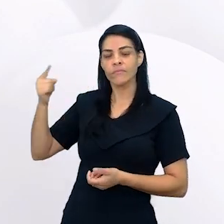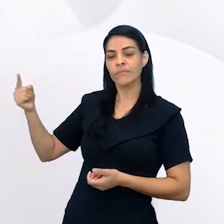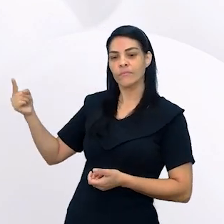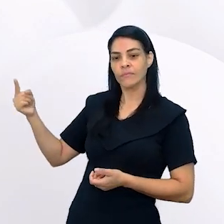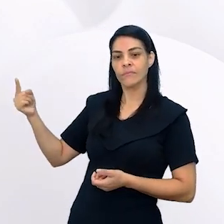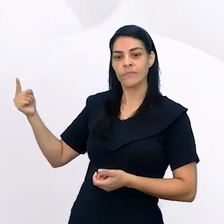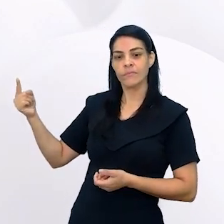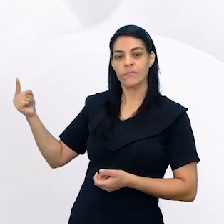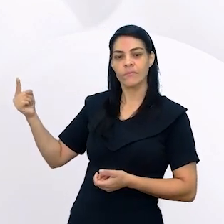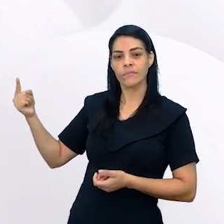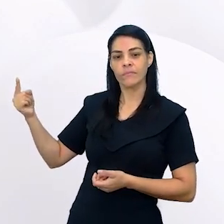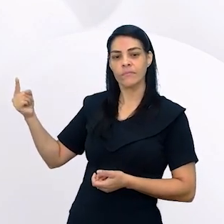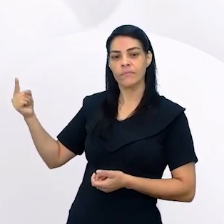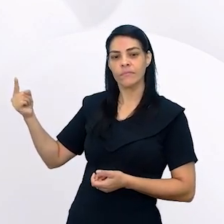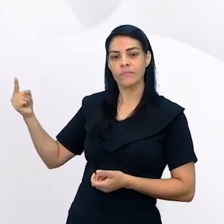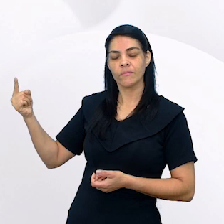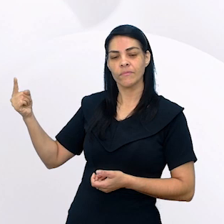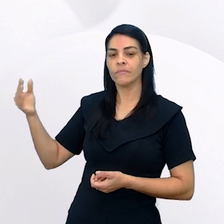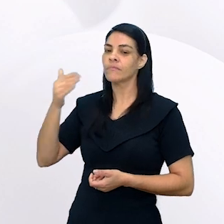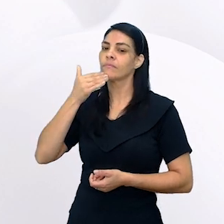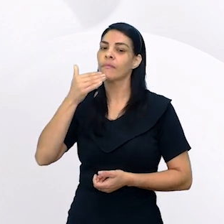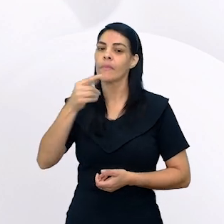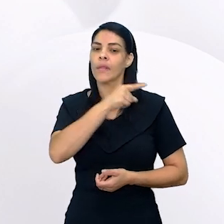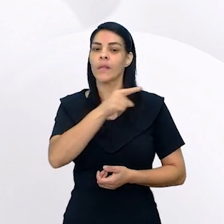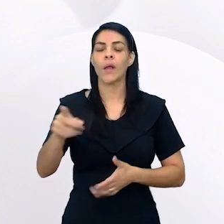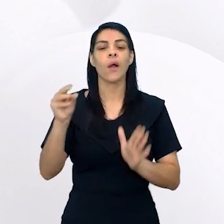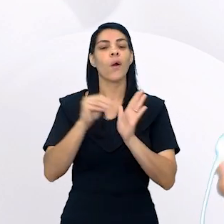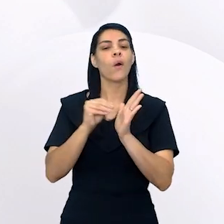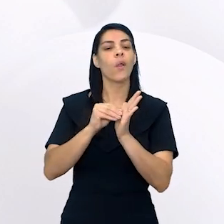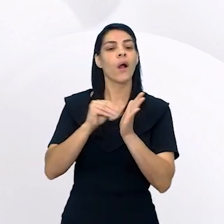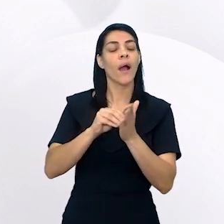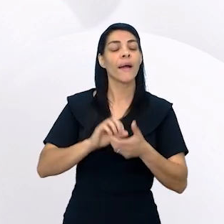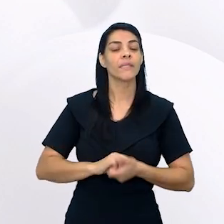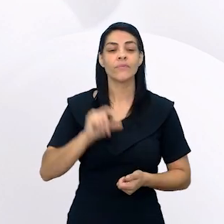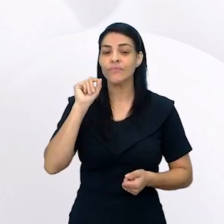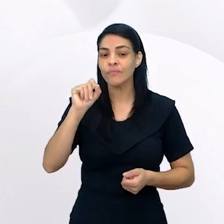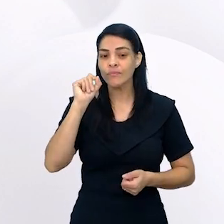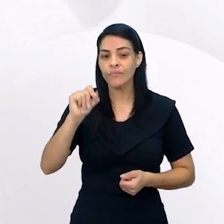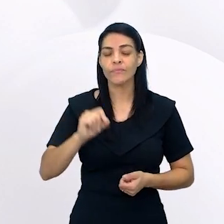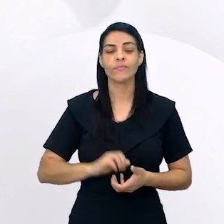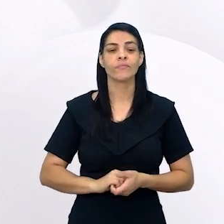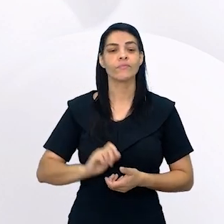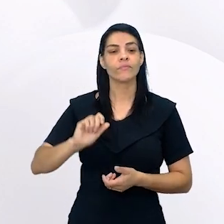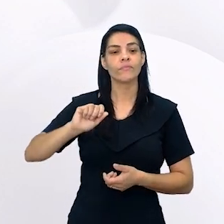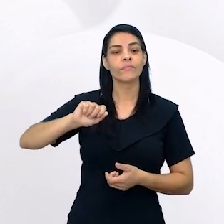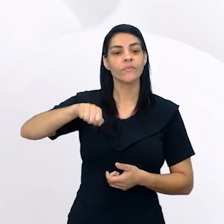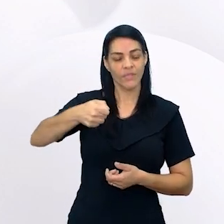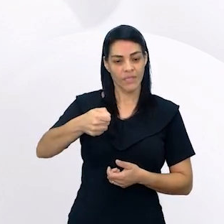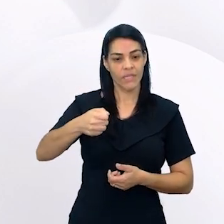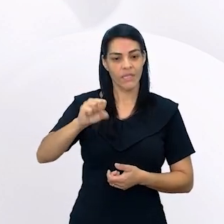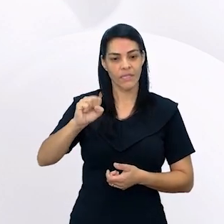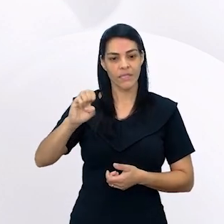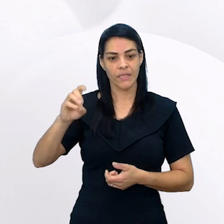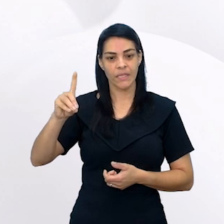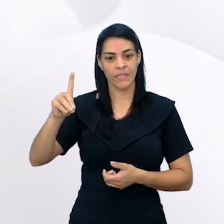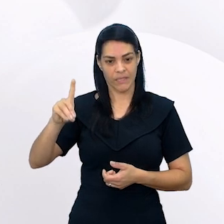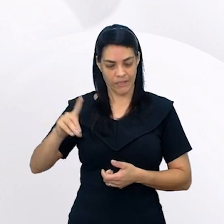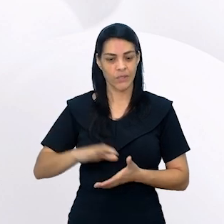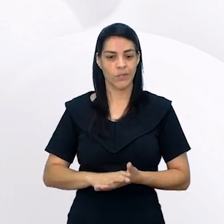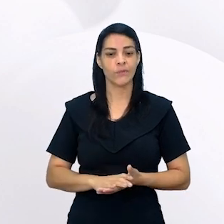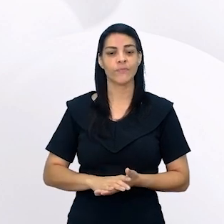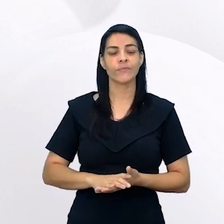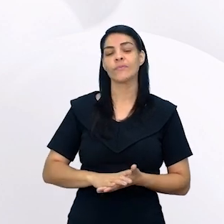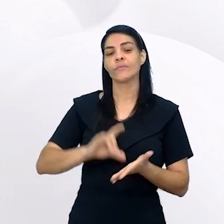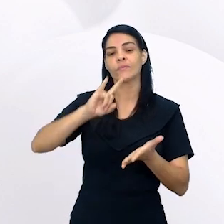educacau.sp.gov.br vai pedir aí para vocês colocarem a senha da sede e o RG com o